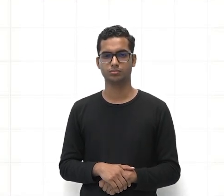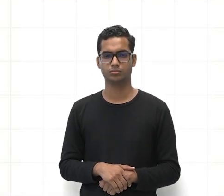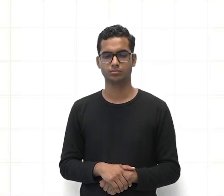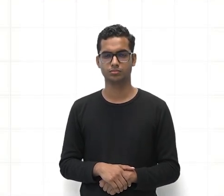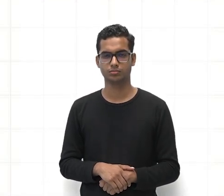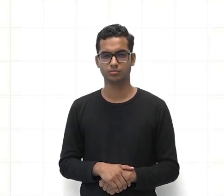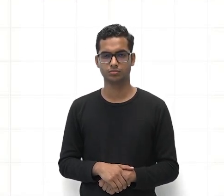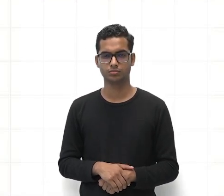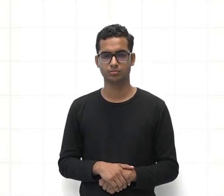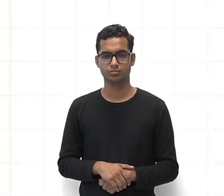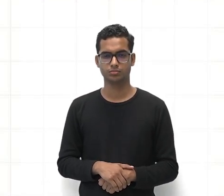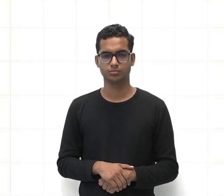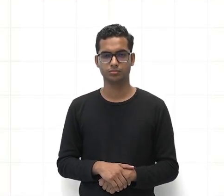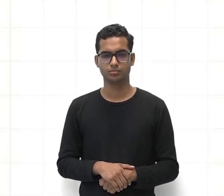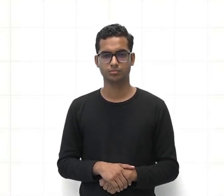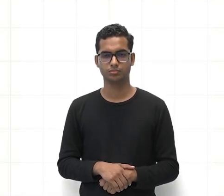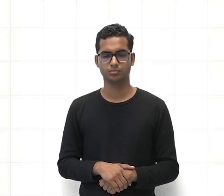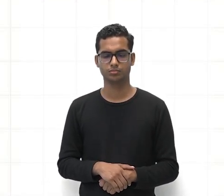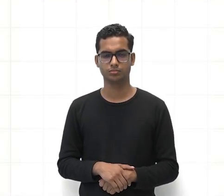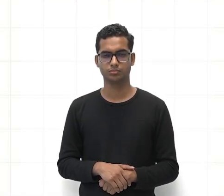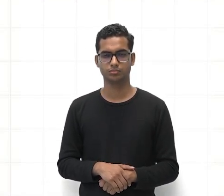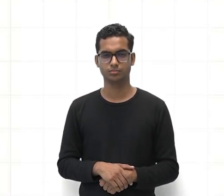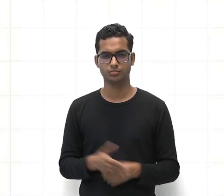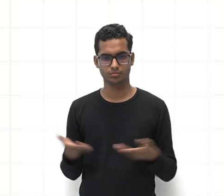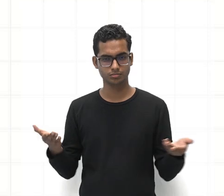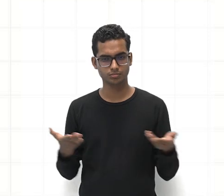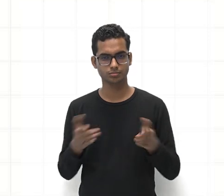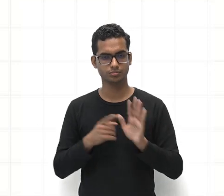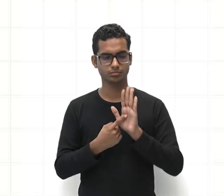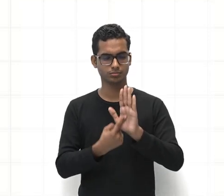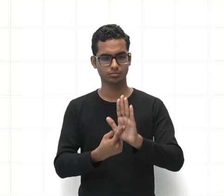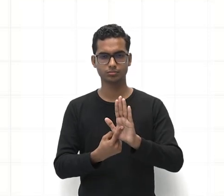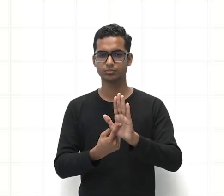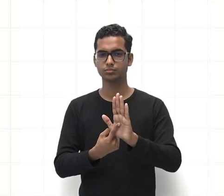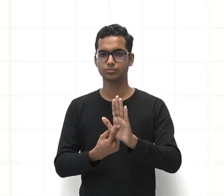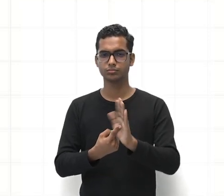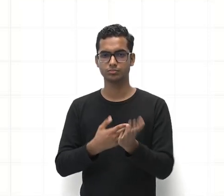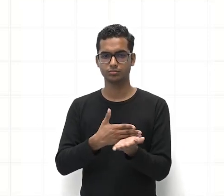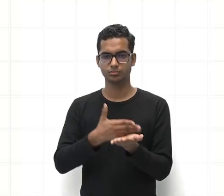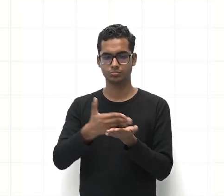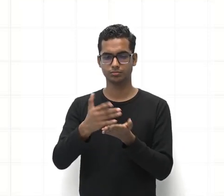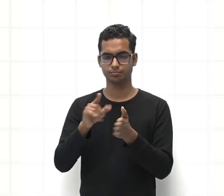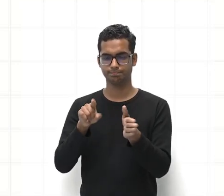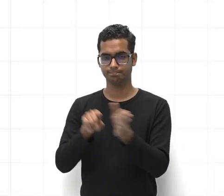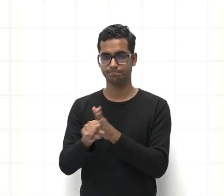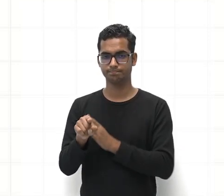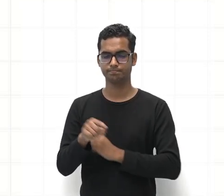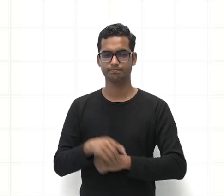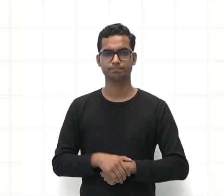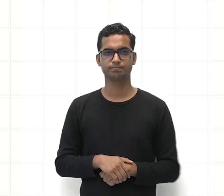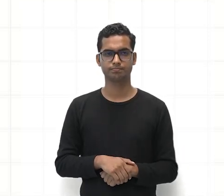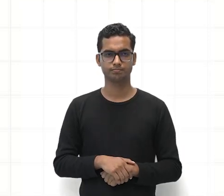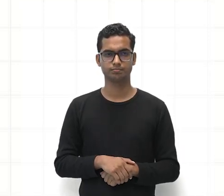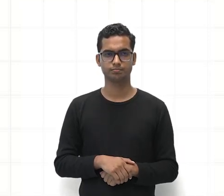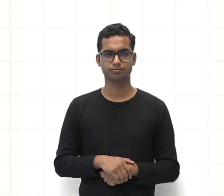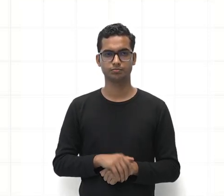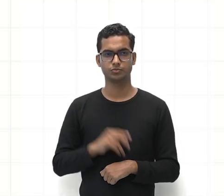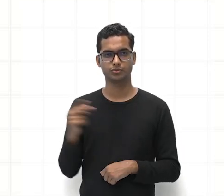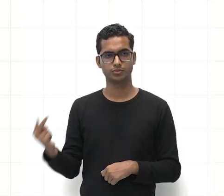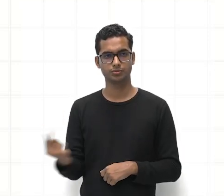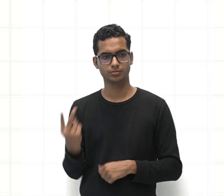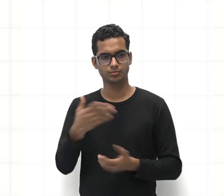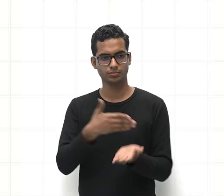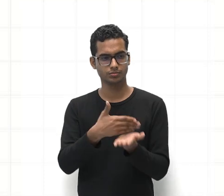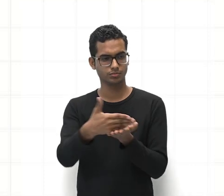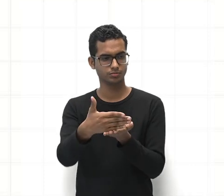Então, vamos colocar aqui no enunciado da questão, o valor inicial lá da botija, lá